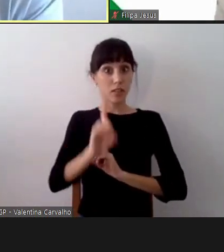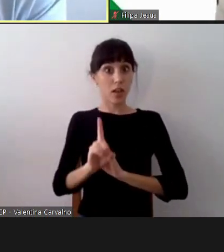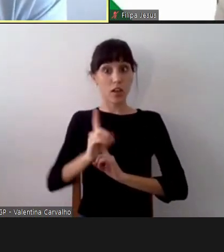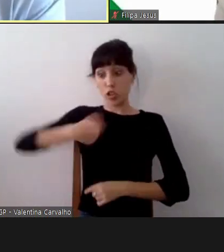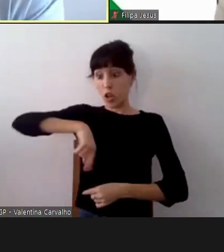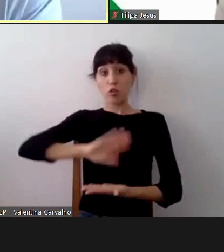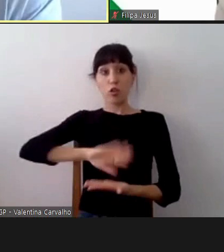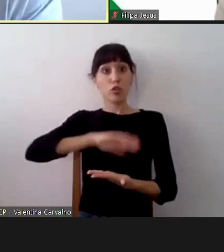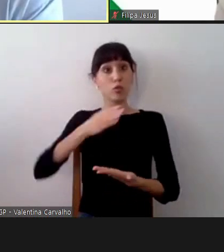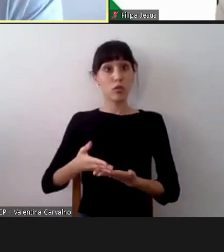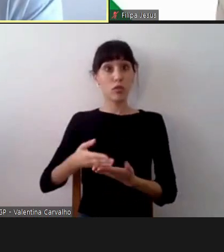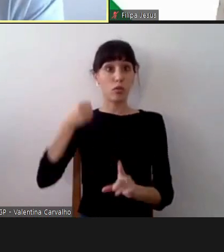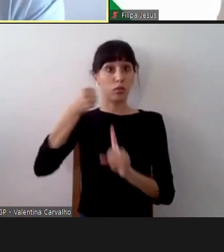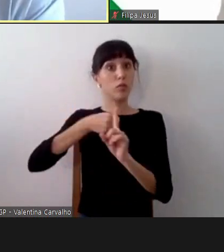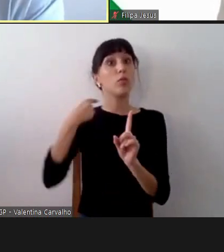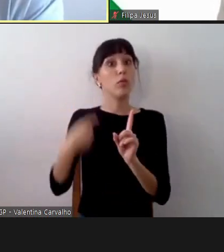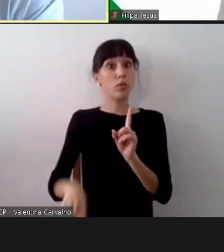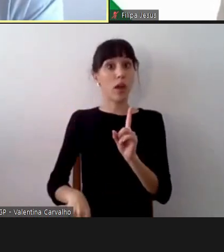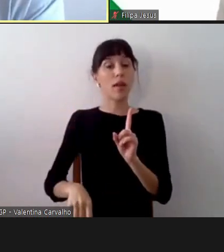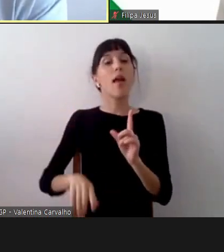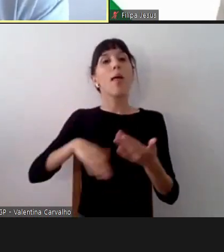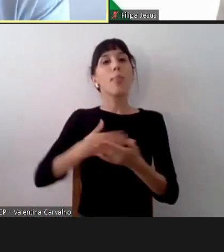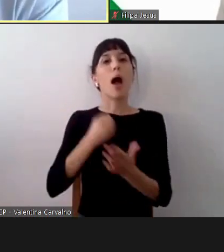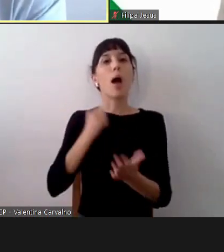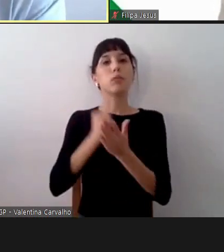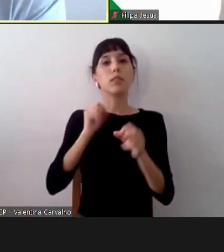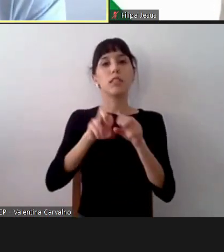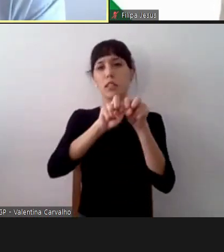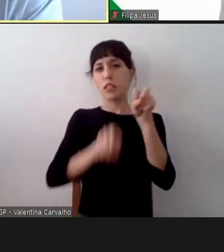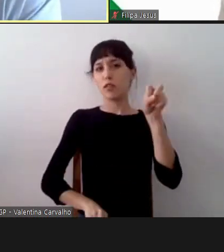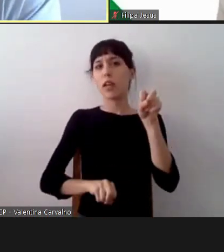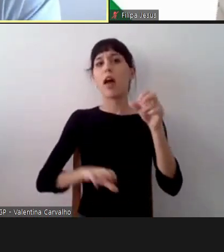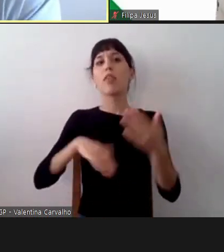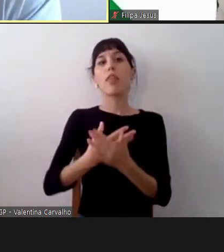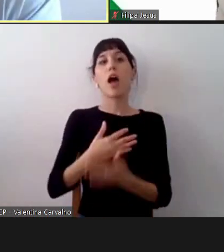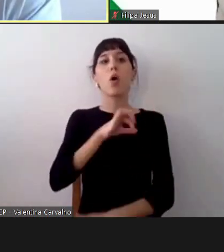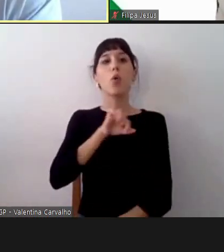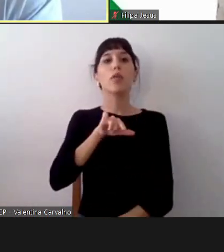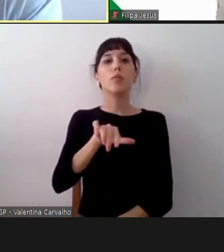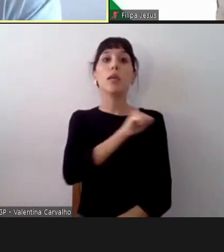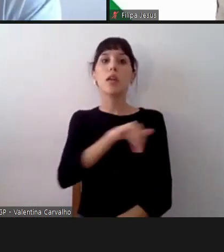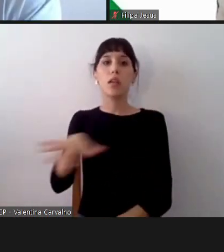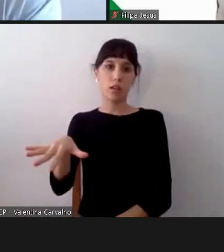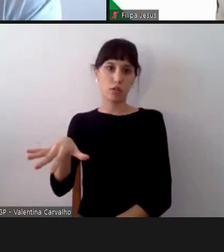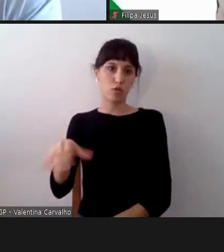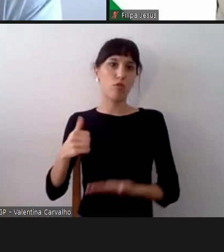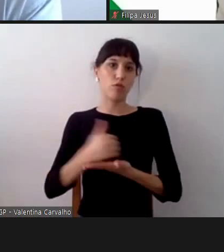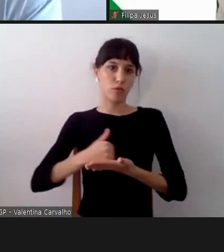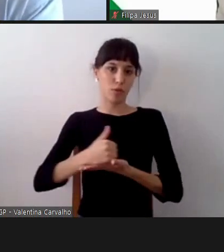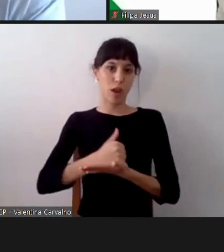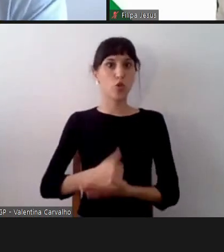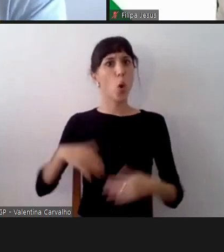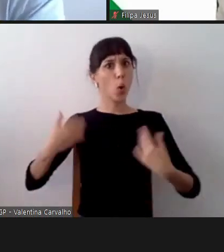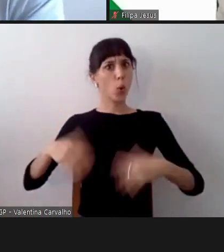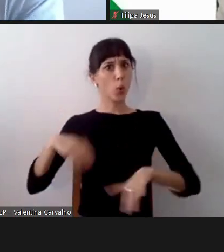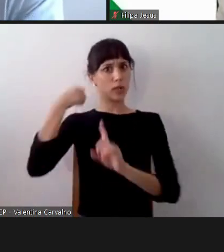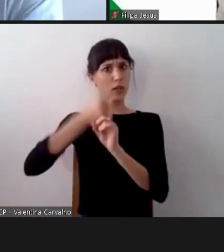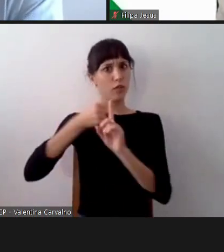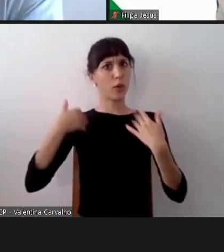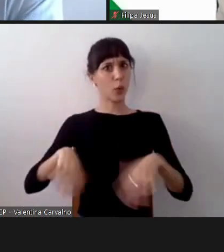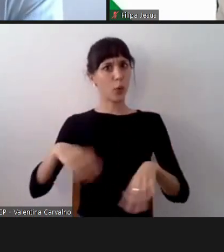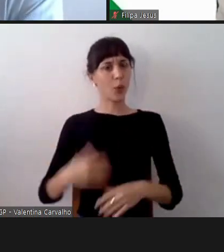o desafio de certificar cerca de 8.500 trabalhadores. Grande desafio.